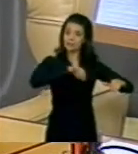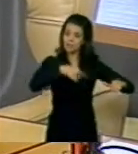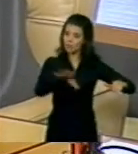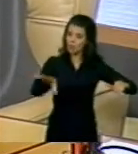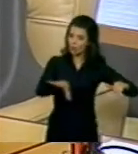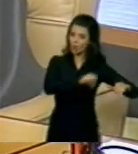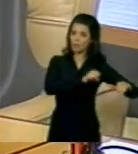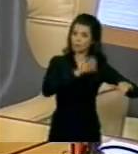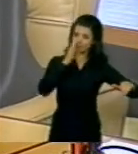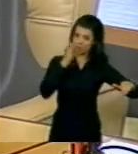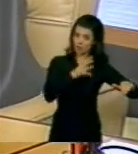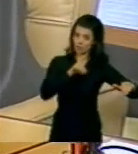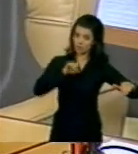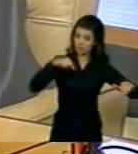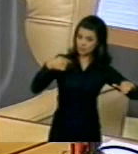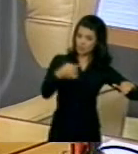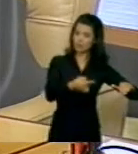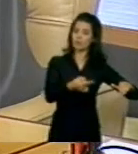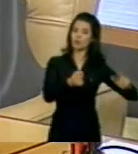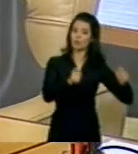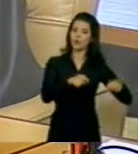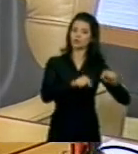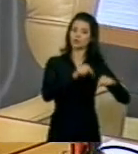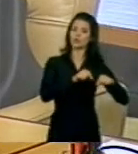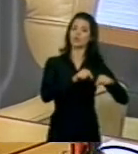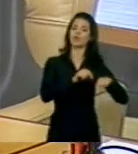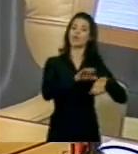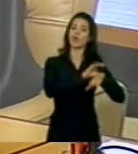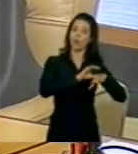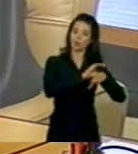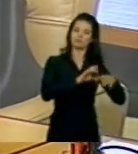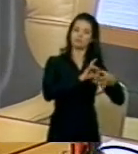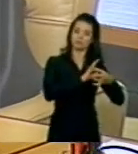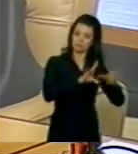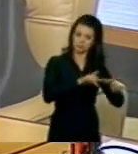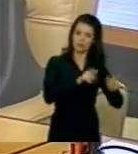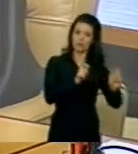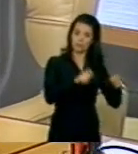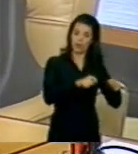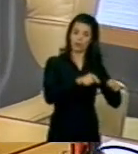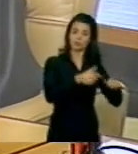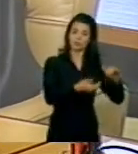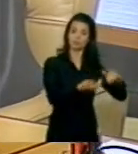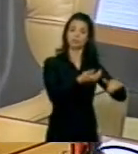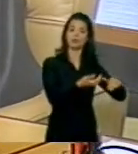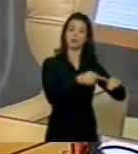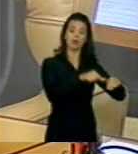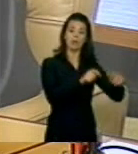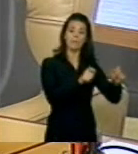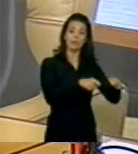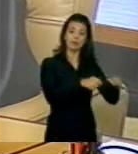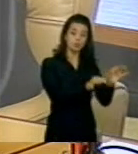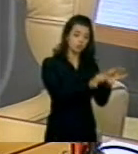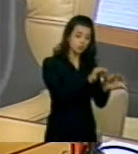denúncia, realizar, como a Constituição lhe autoriza inequivocamente, possa realizar um